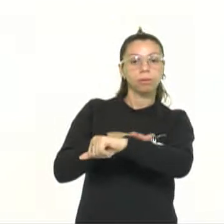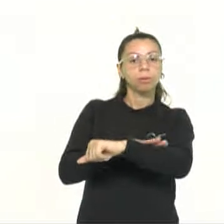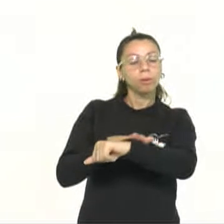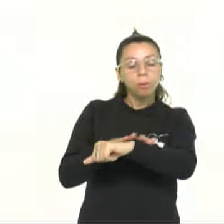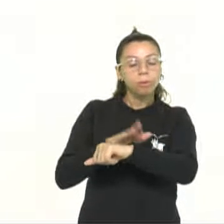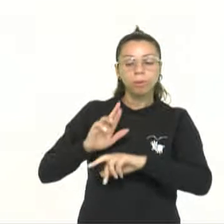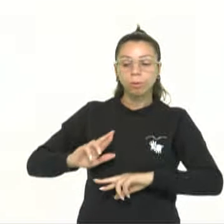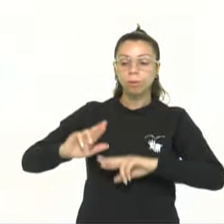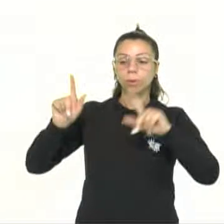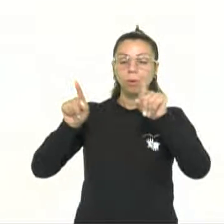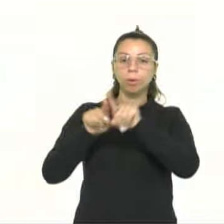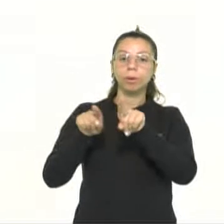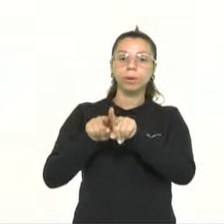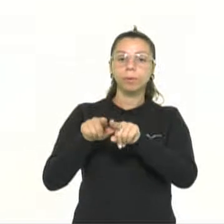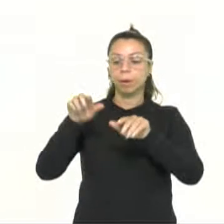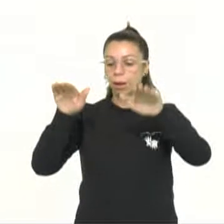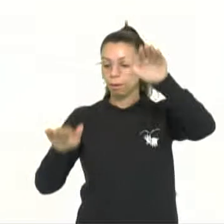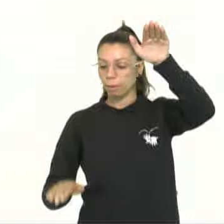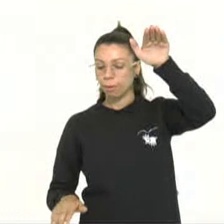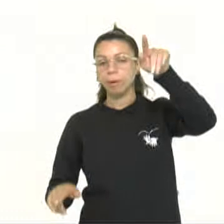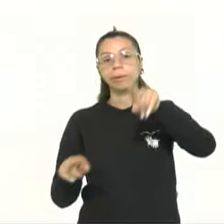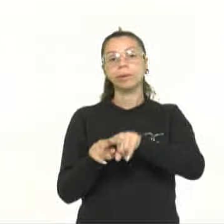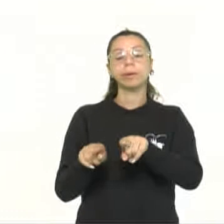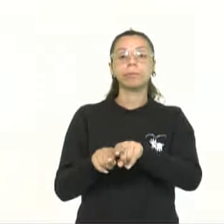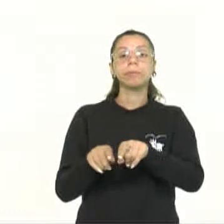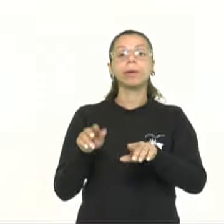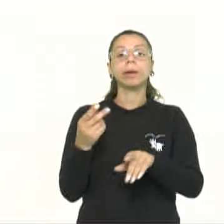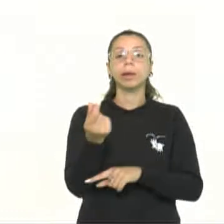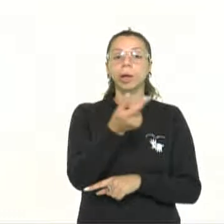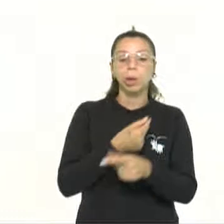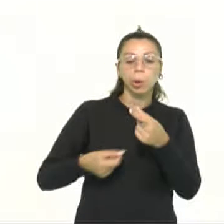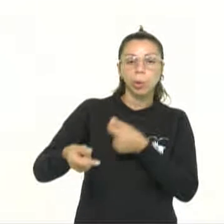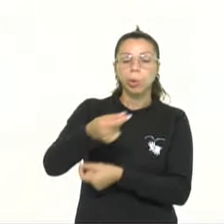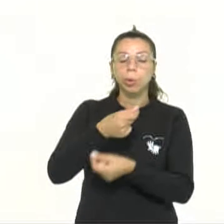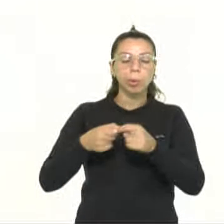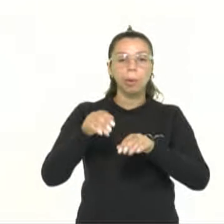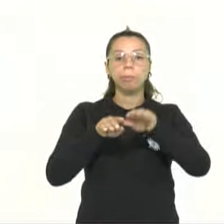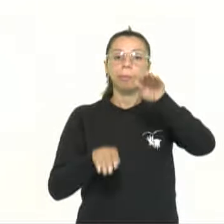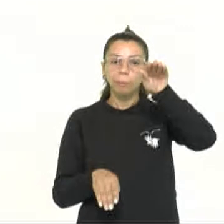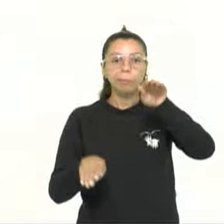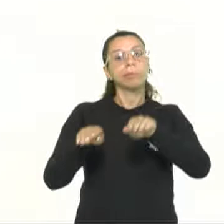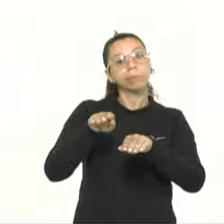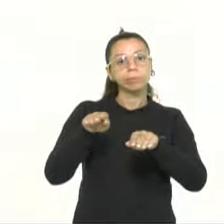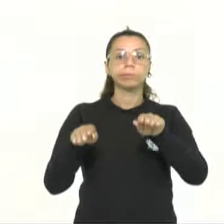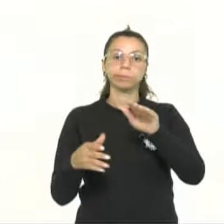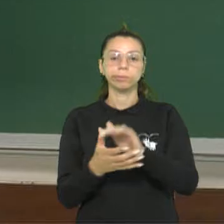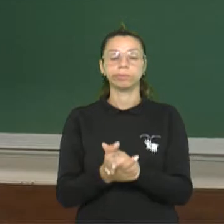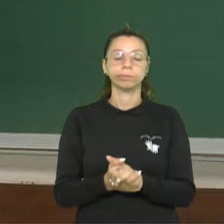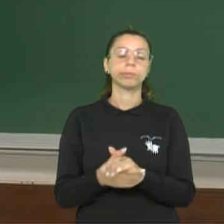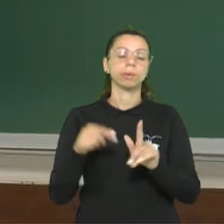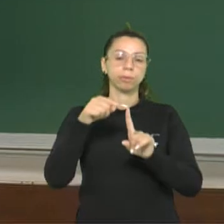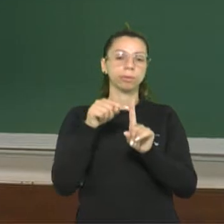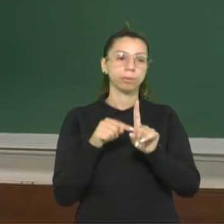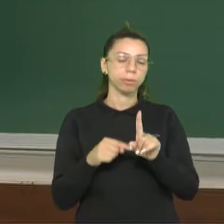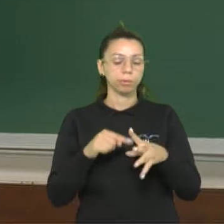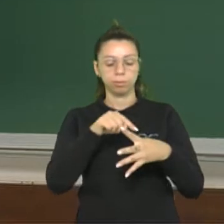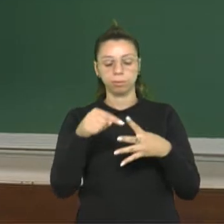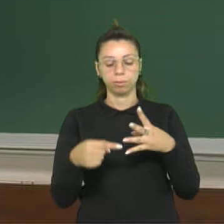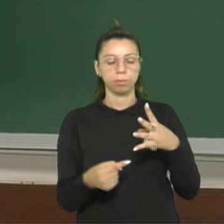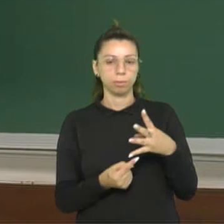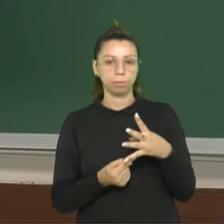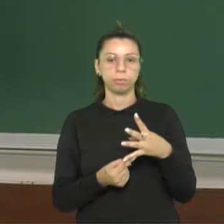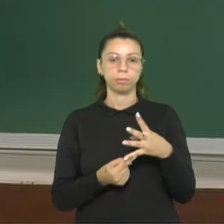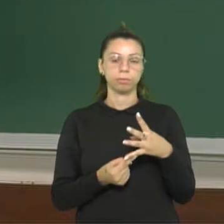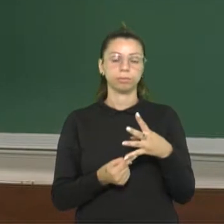otra estatura, de otro nivel económico. Vamos ver alguns tipos aqui, na verdade, quatro tipos